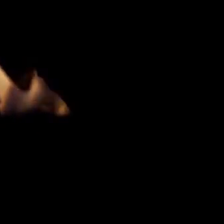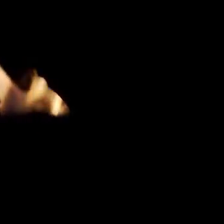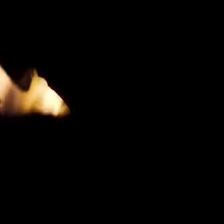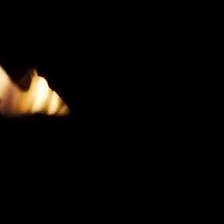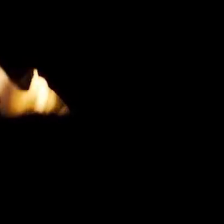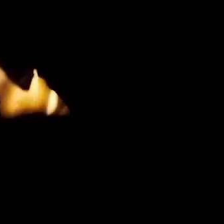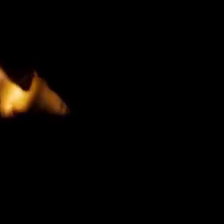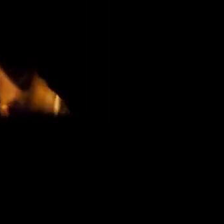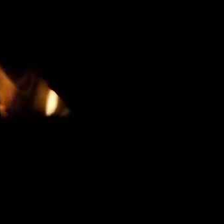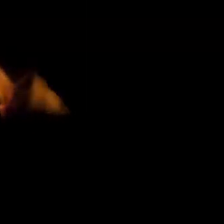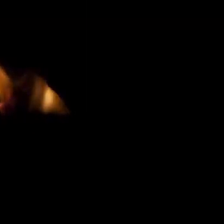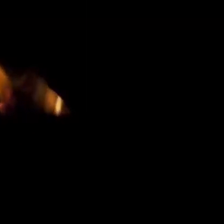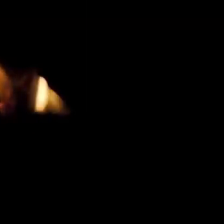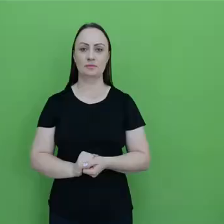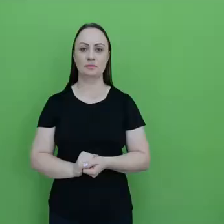Surge a imagem de uma fogueira no escuro.